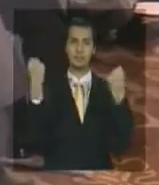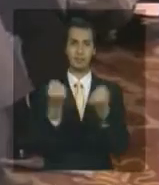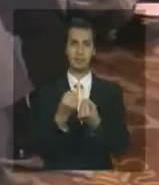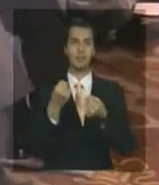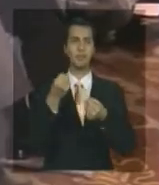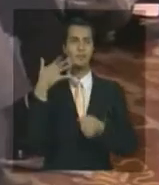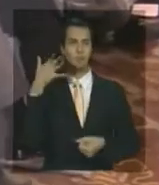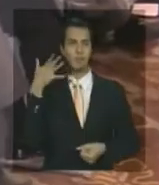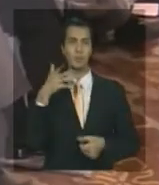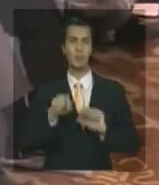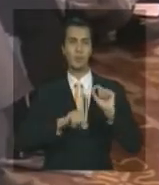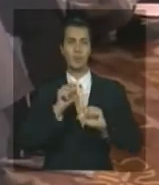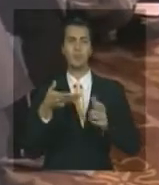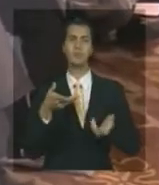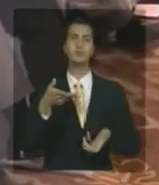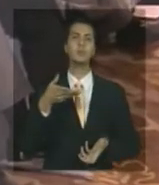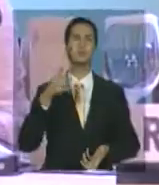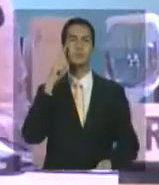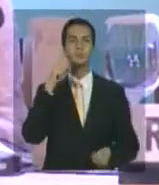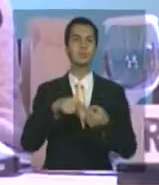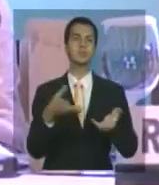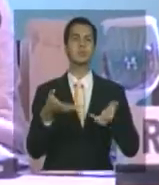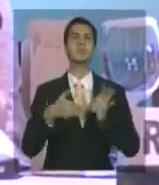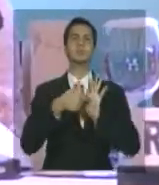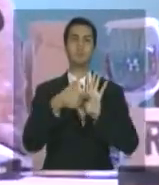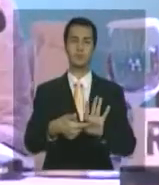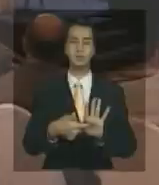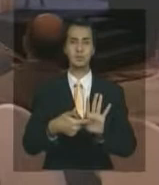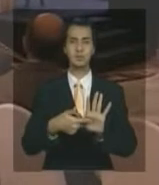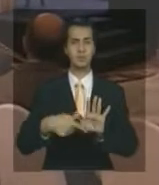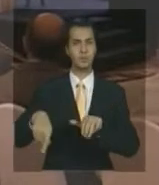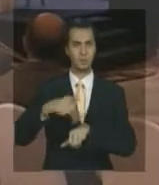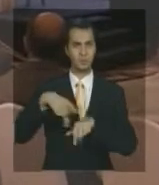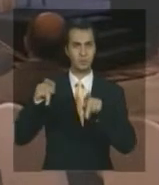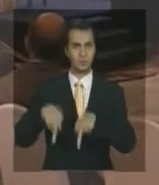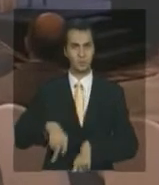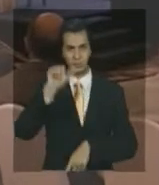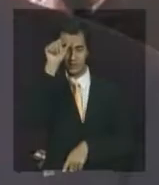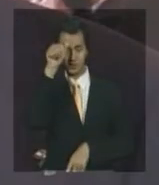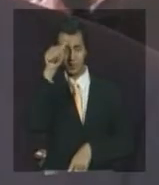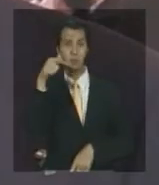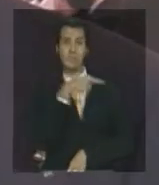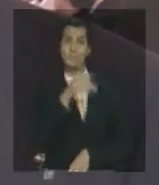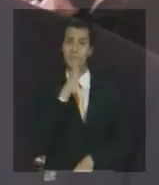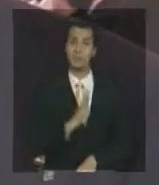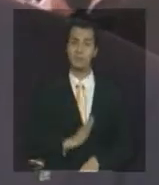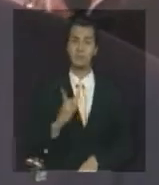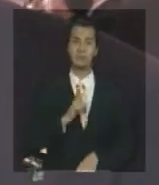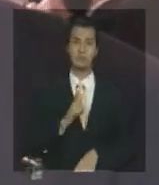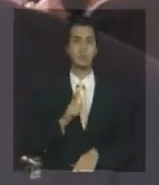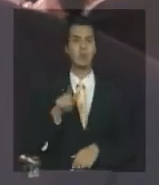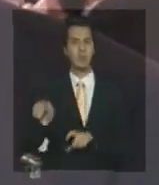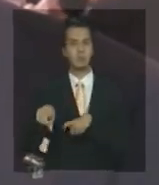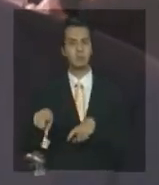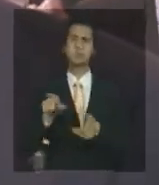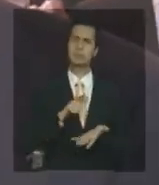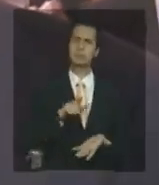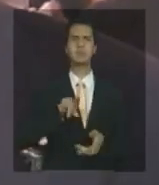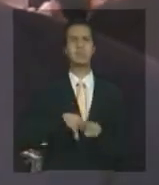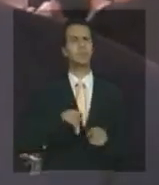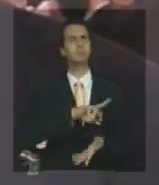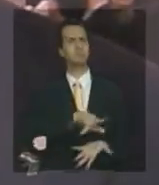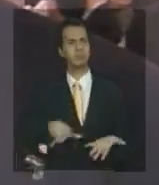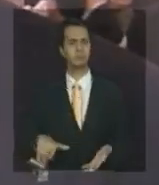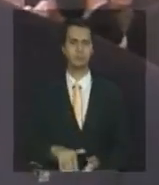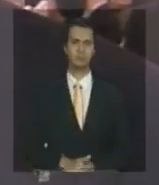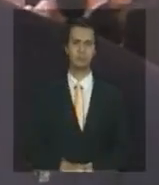ideia é mostrar para os indianos que o mercado brasileiro não se resume a produtos agrícolas. A parte automotiva tem crescido, a